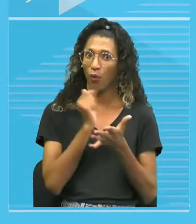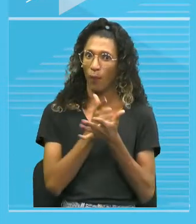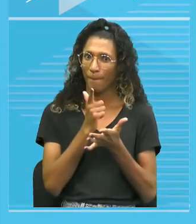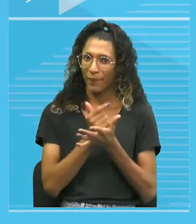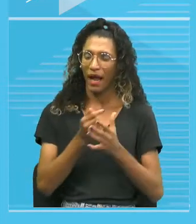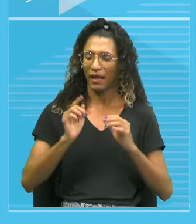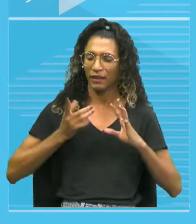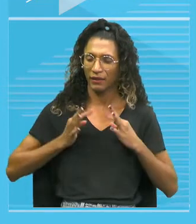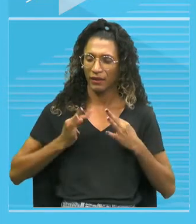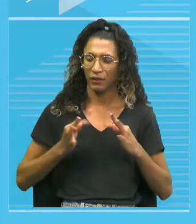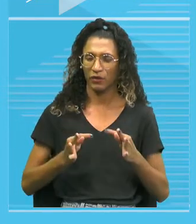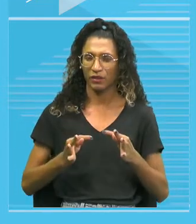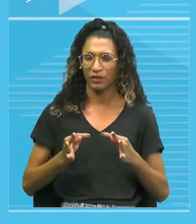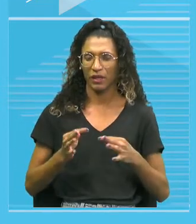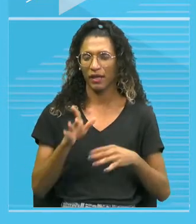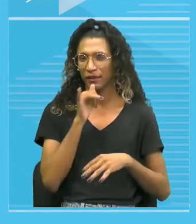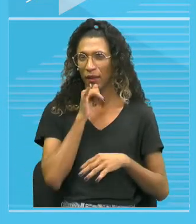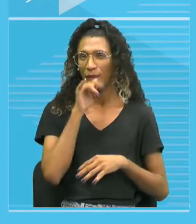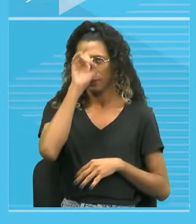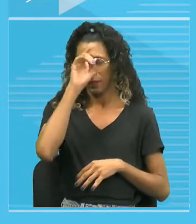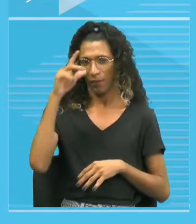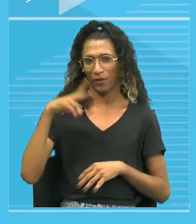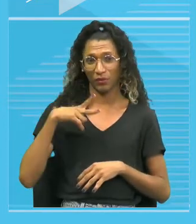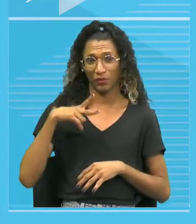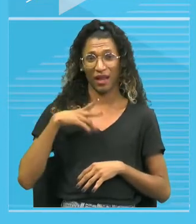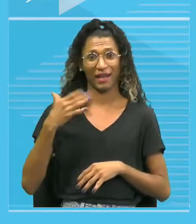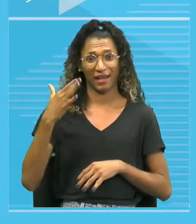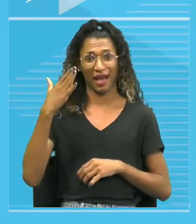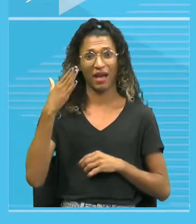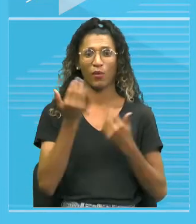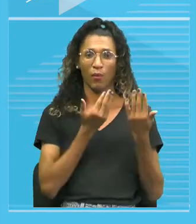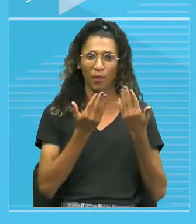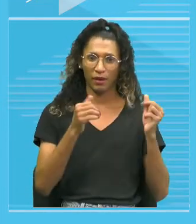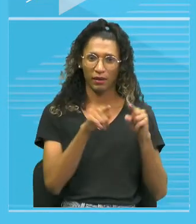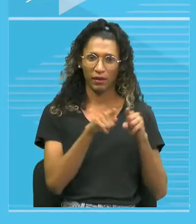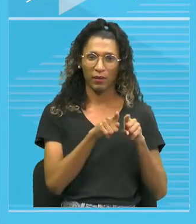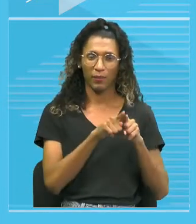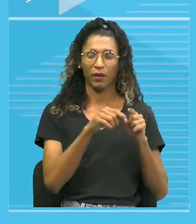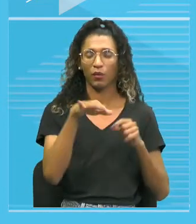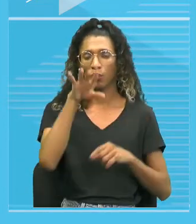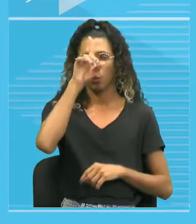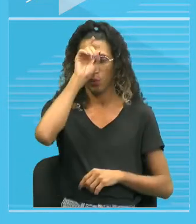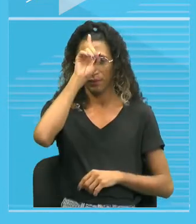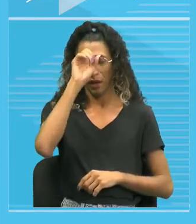particular já não sai barato, público então menos ainda.